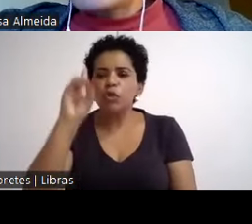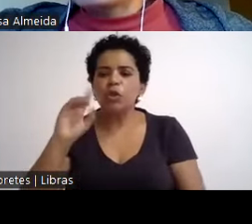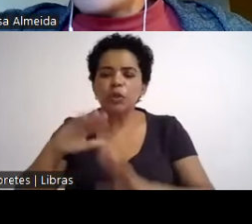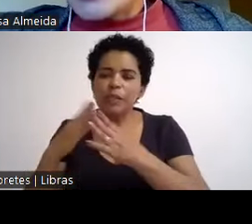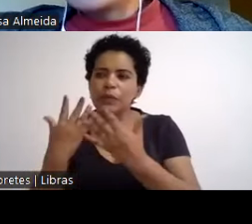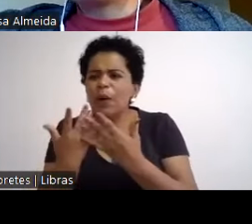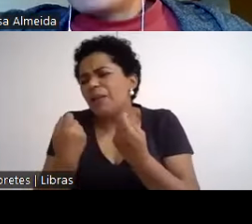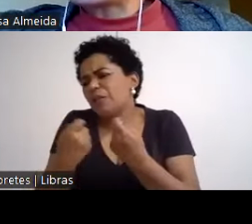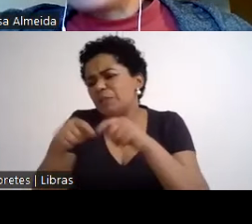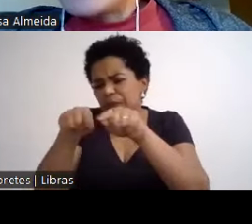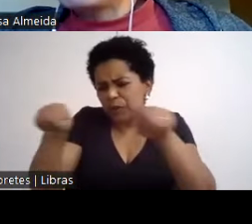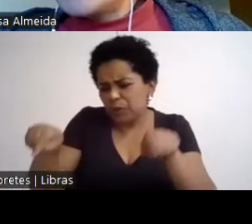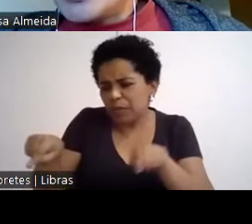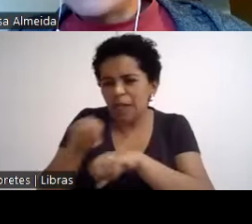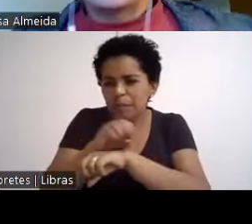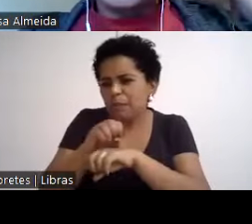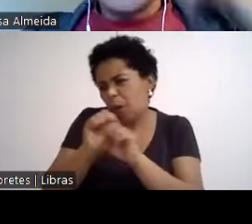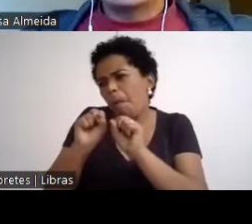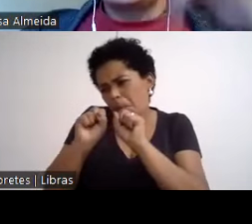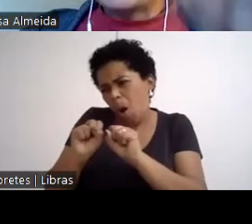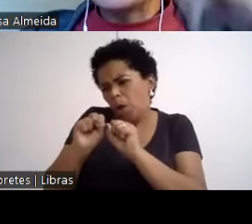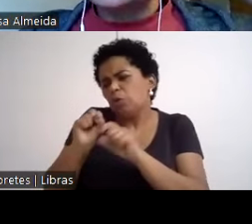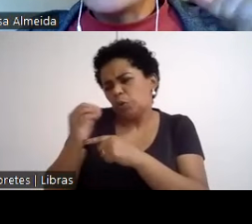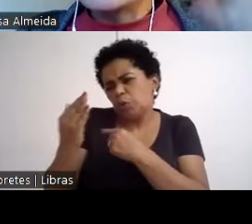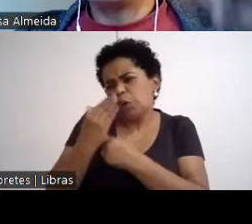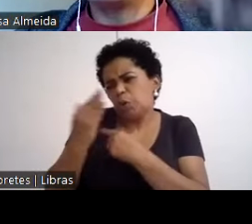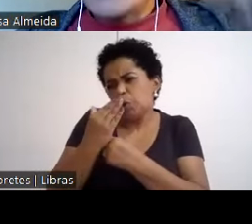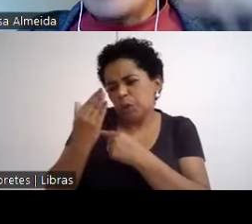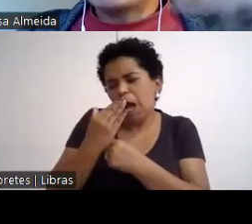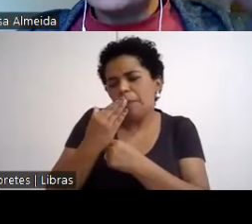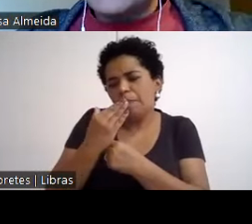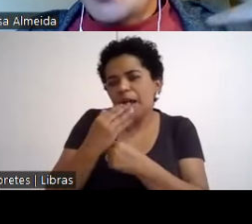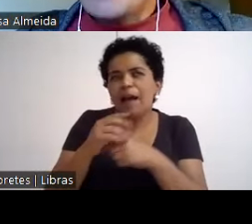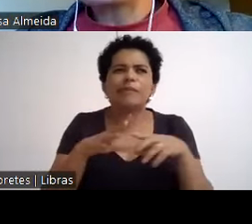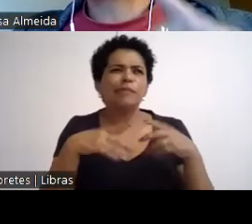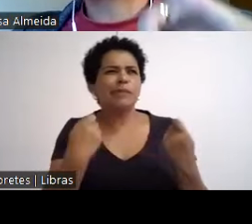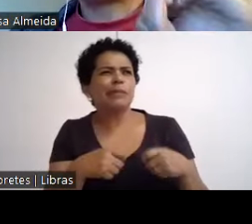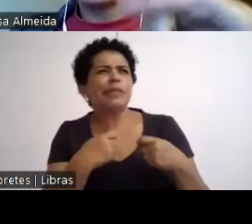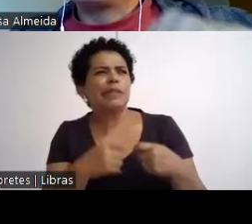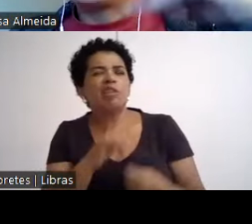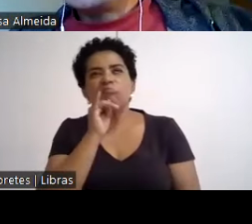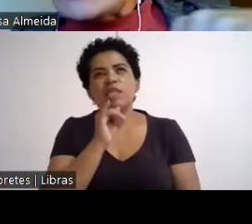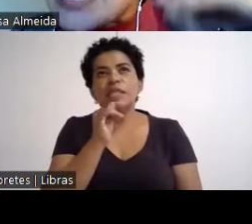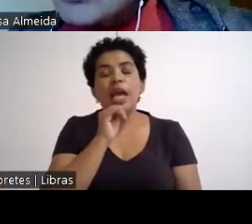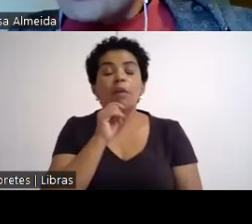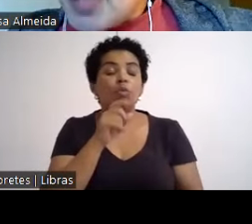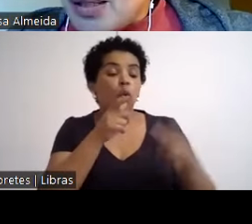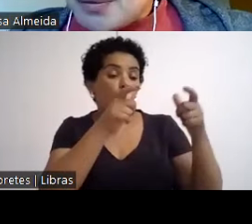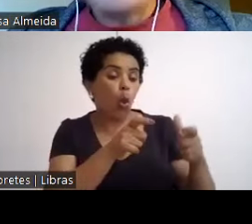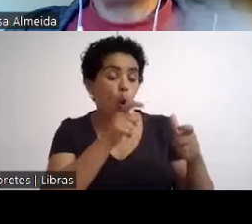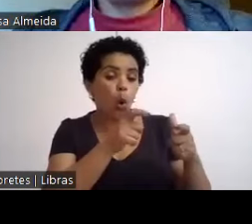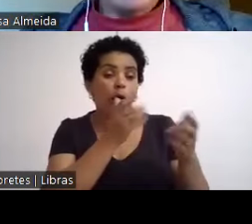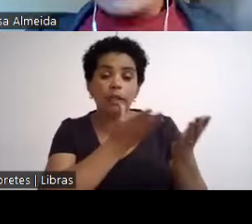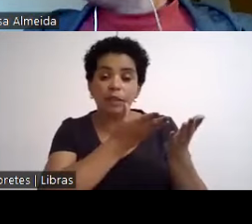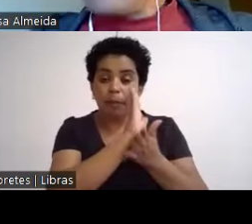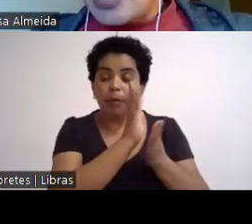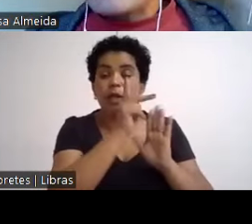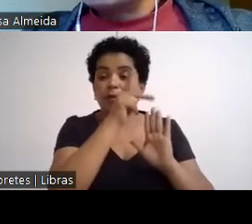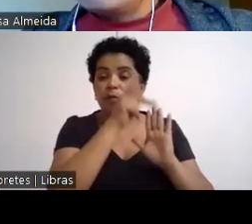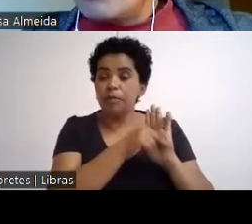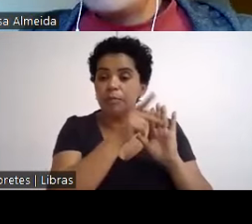para fazer as oficinas, vamos articular com ele. Ah, a gente precisa de um lugar para fazer a validação do plano.